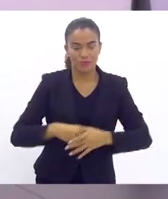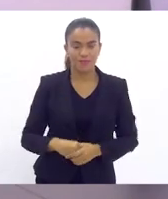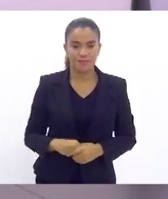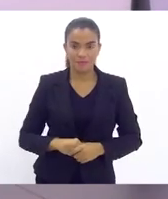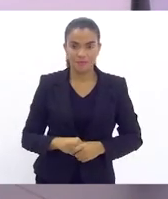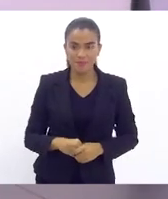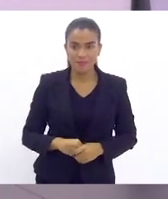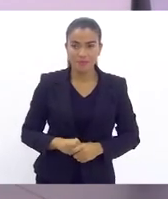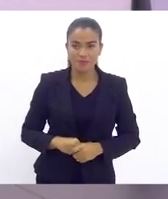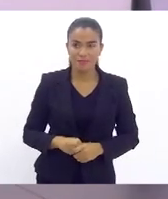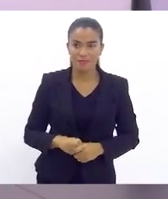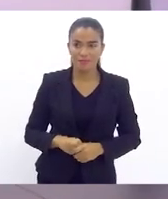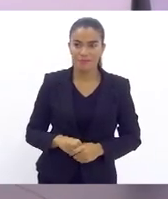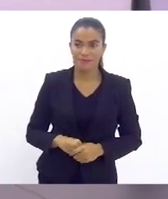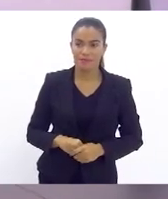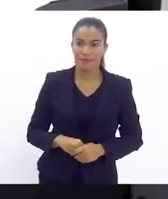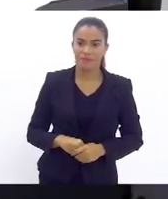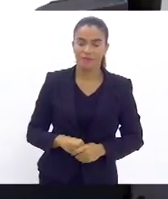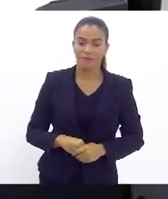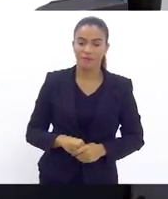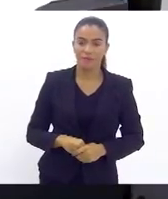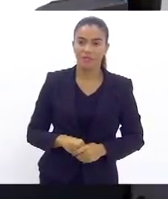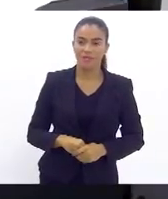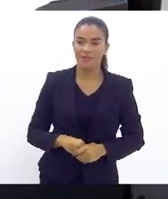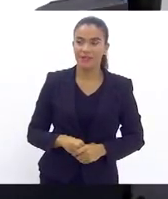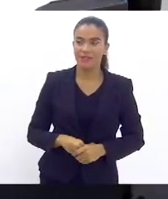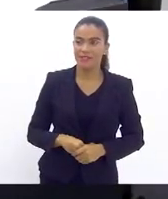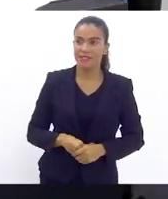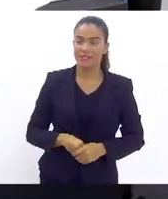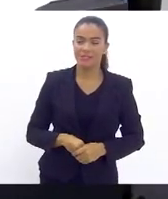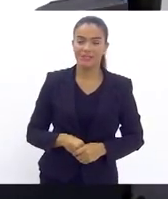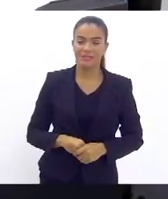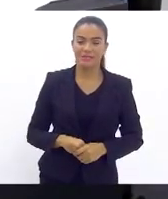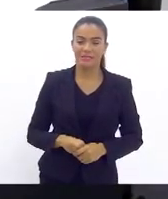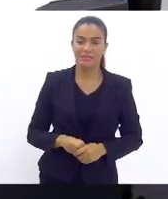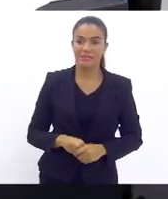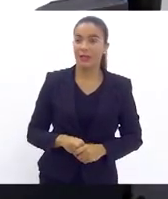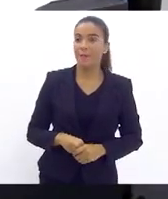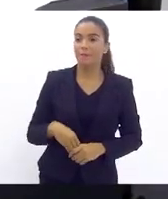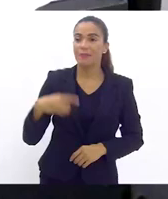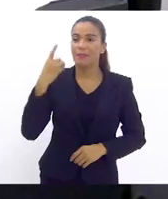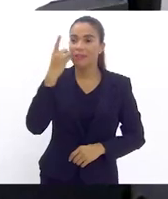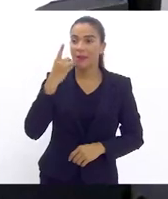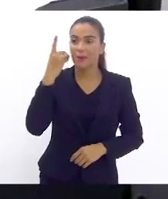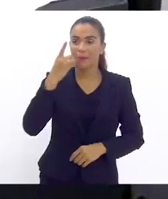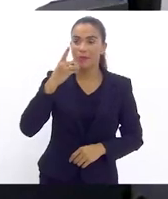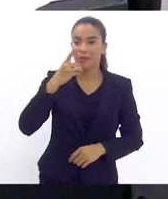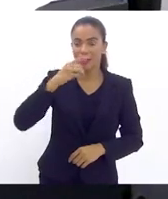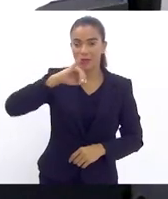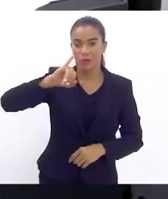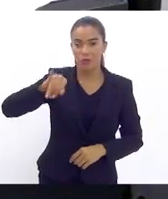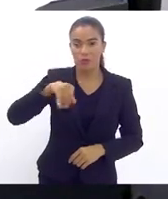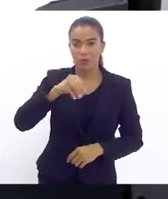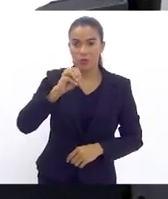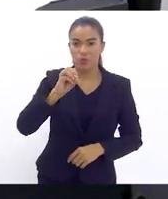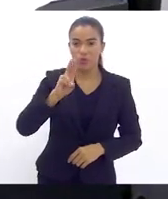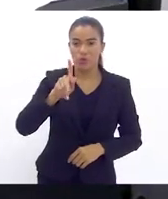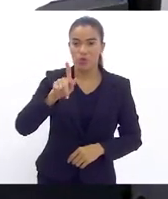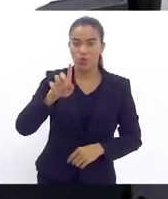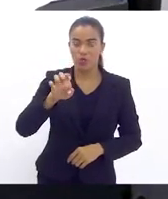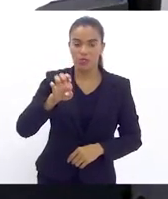educação muito obrigado agradecendo Deputado Fred Pacheco deputado Jorge Felipe em seguida Deputado Flávio